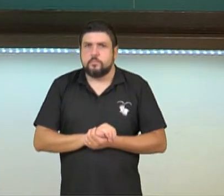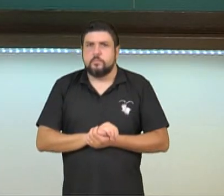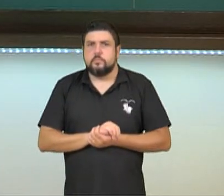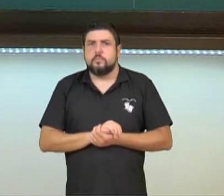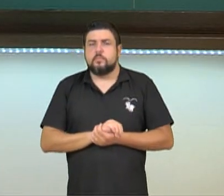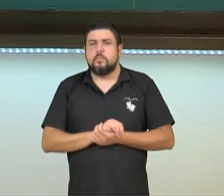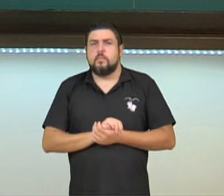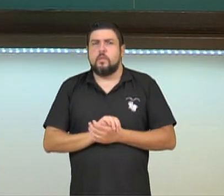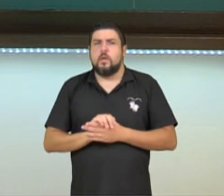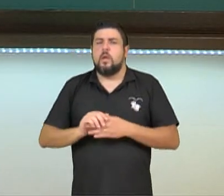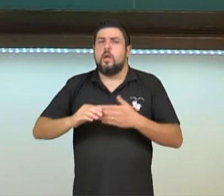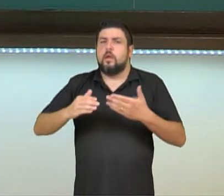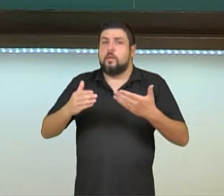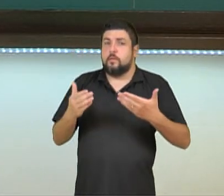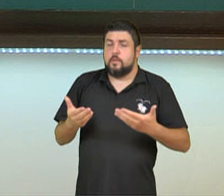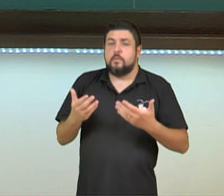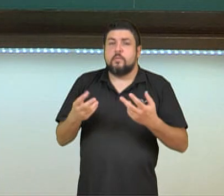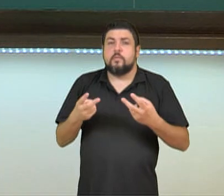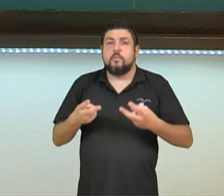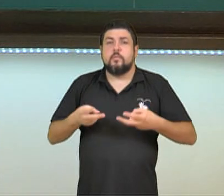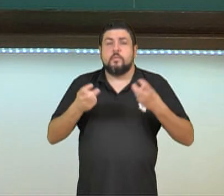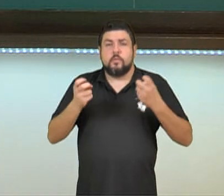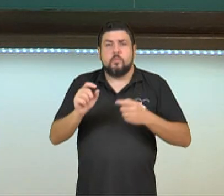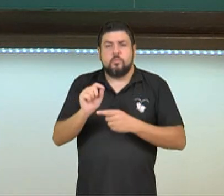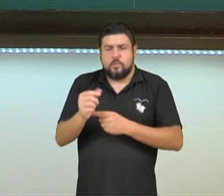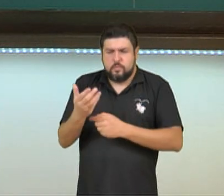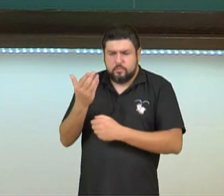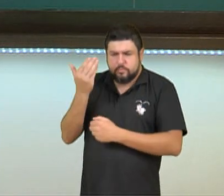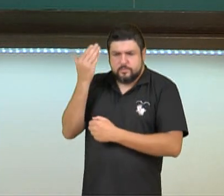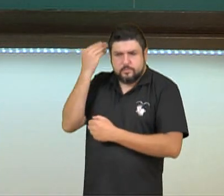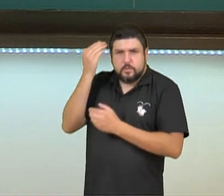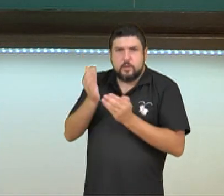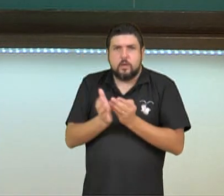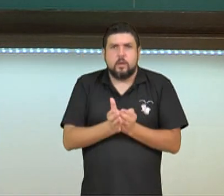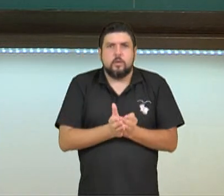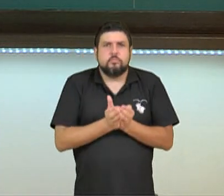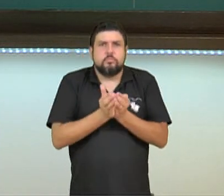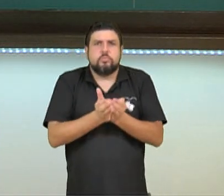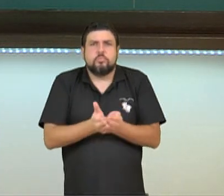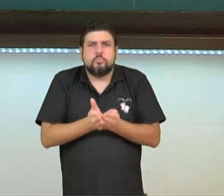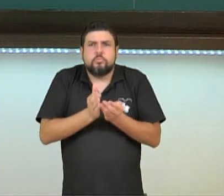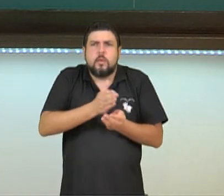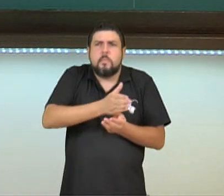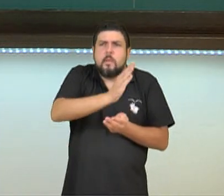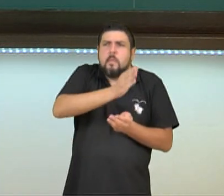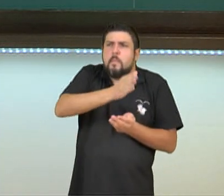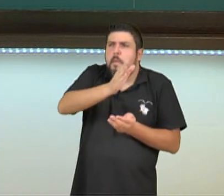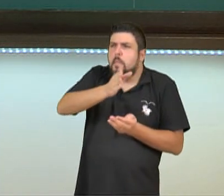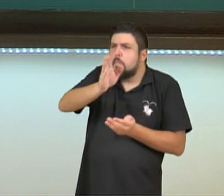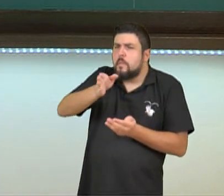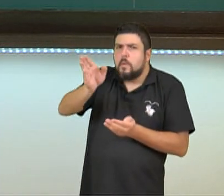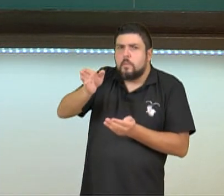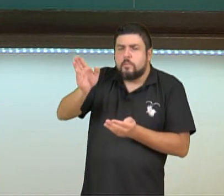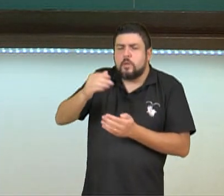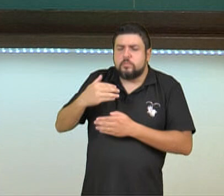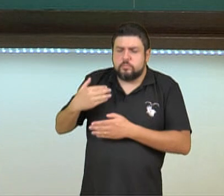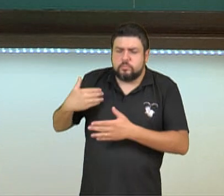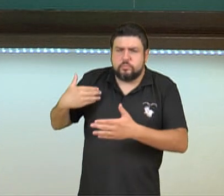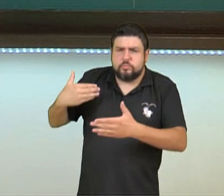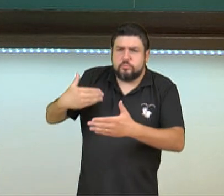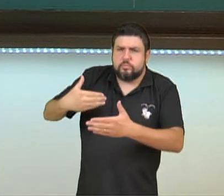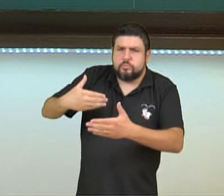nós temos que avaliar que das grandes navegações até o processo que se verifica principalmente na década de